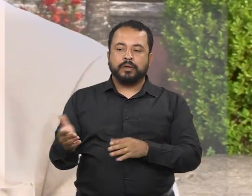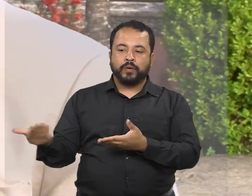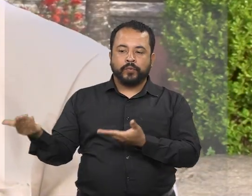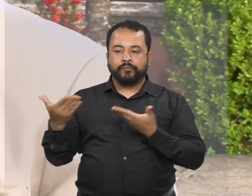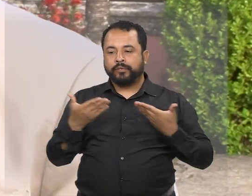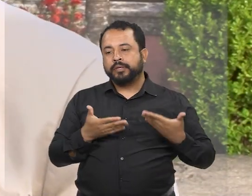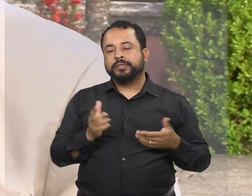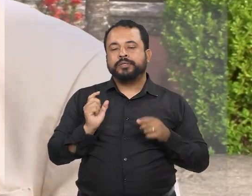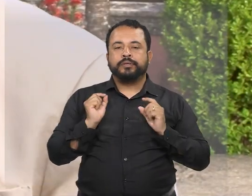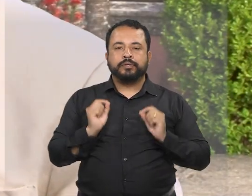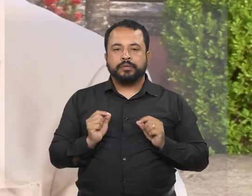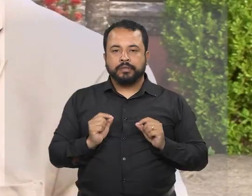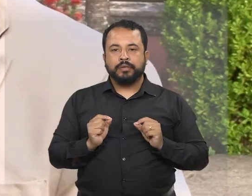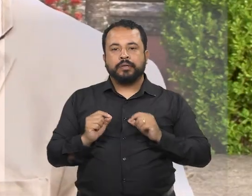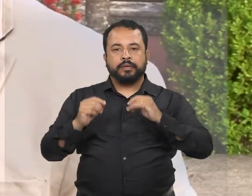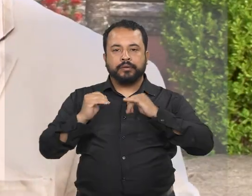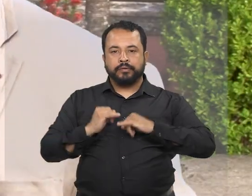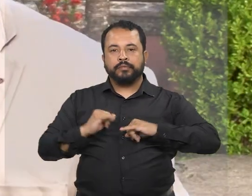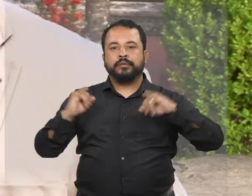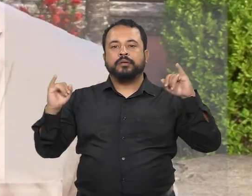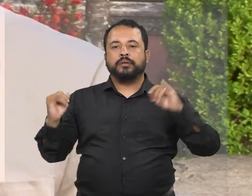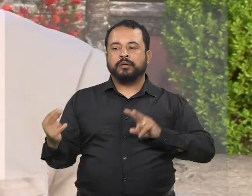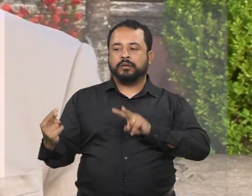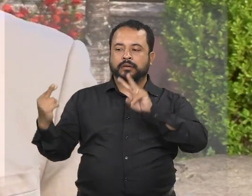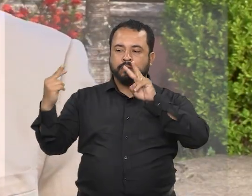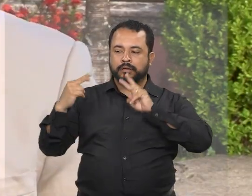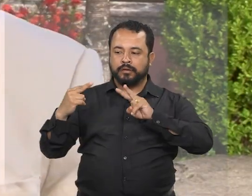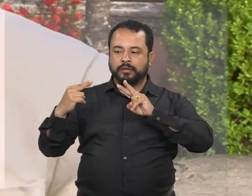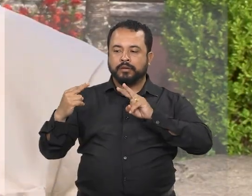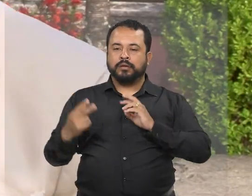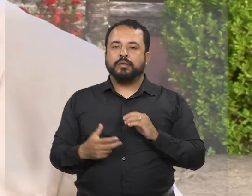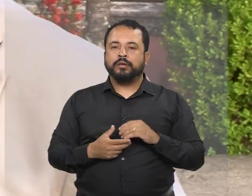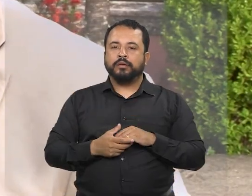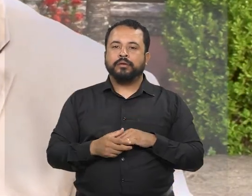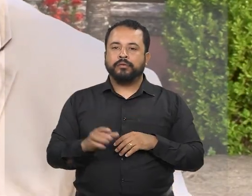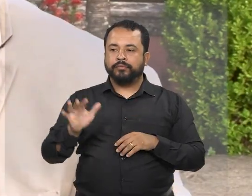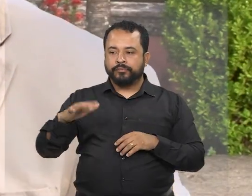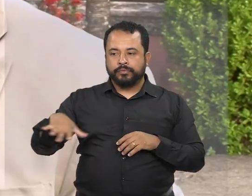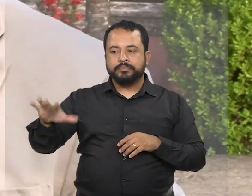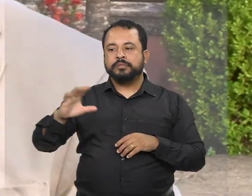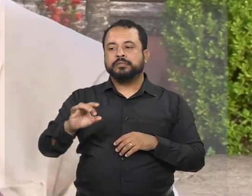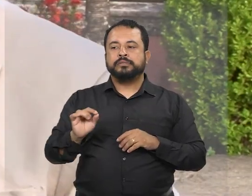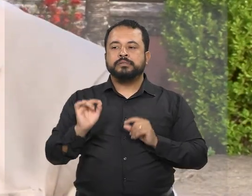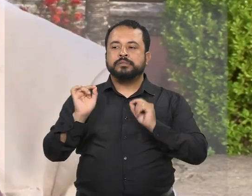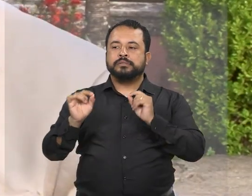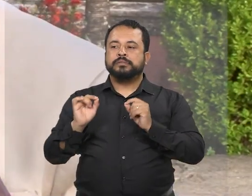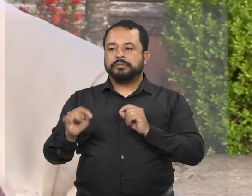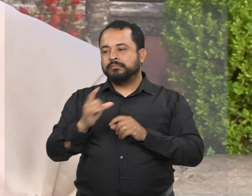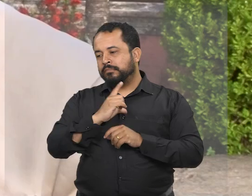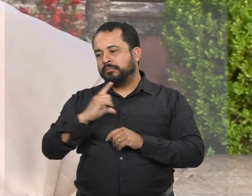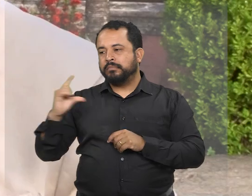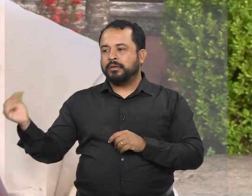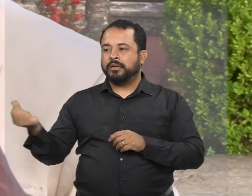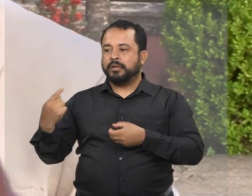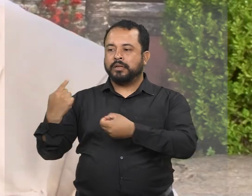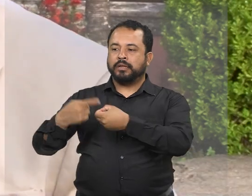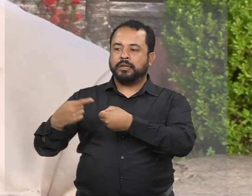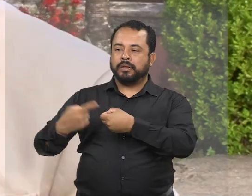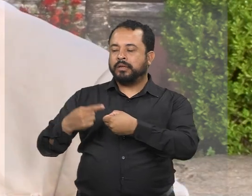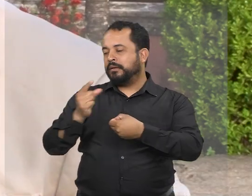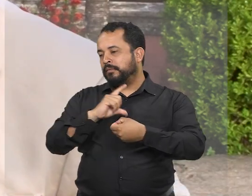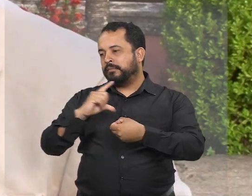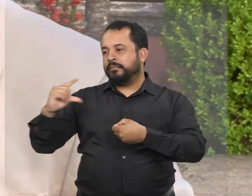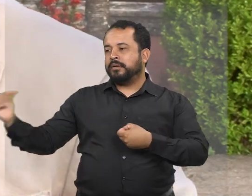feito esse convite e lá eles disseram, olho no olho, vocês têm que sair